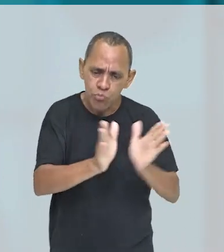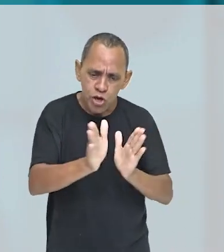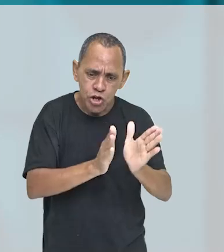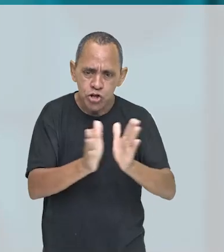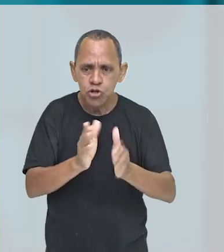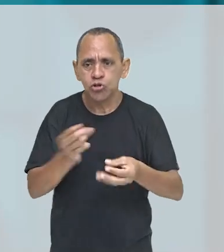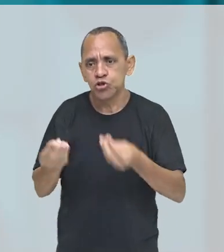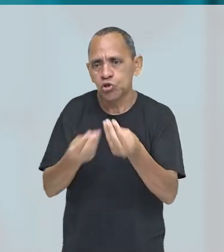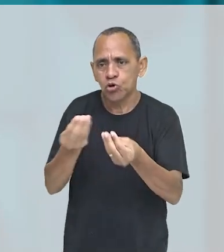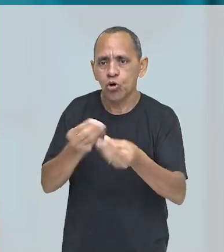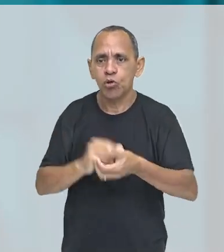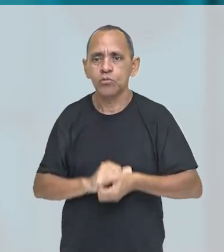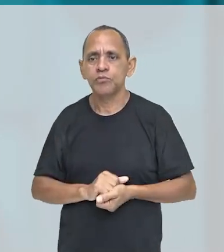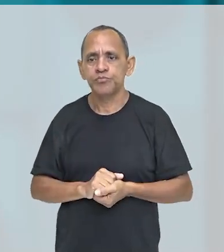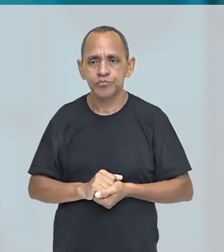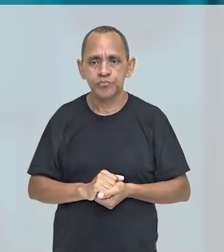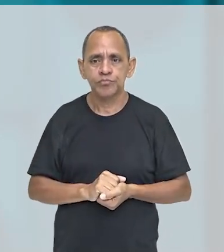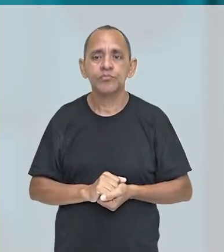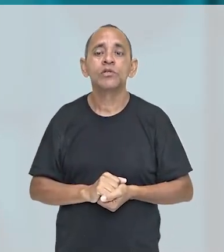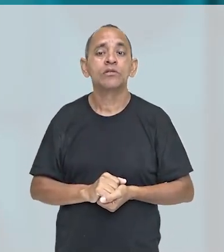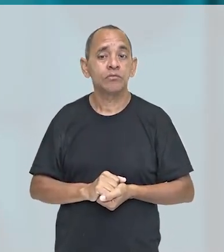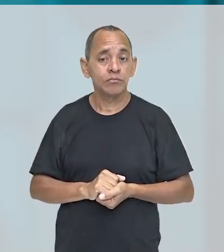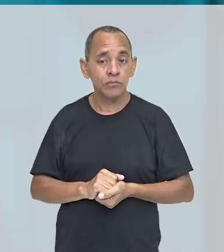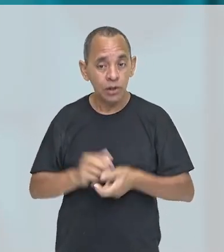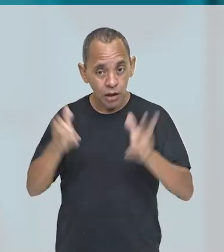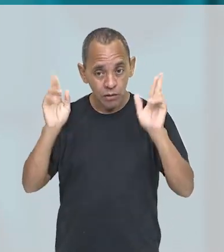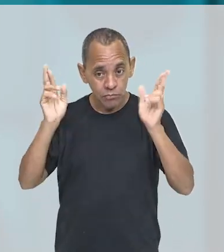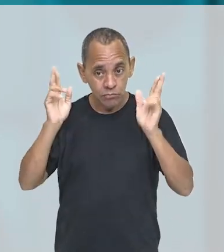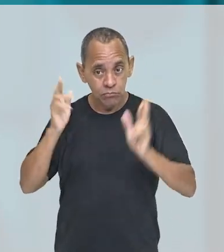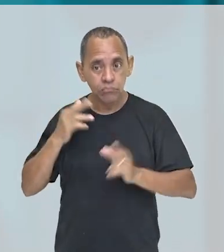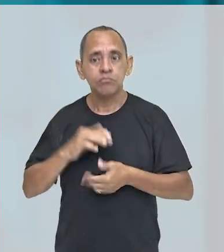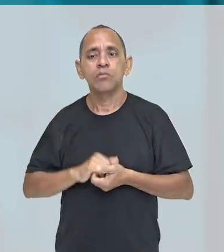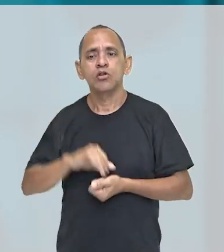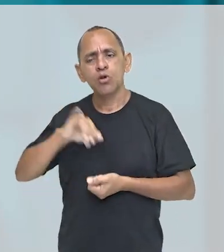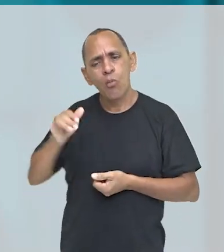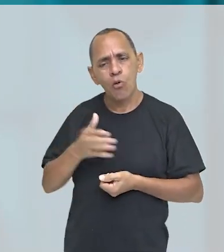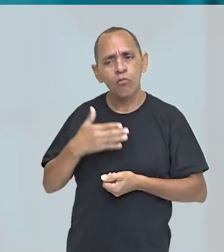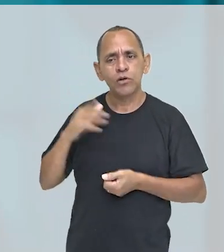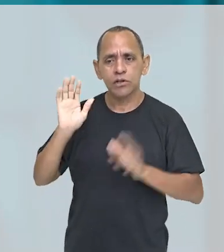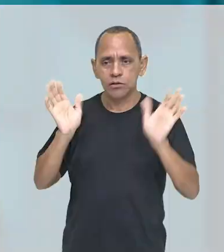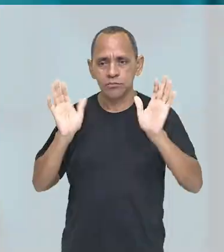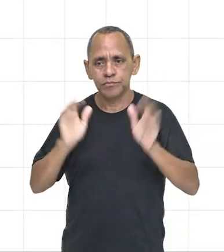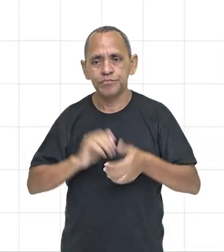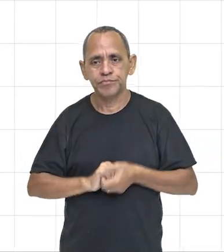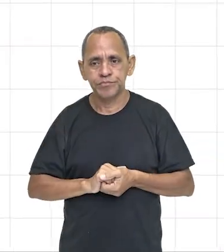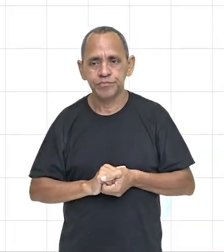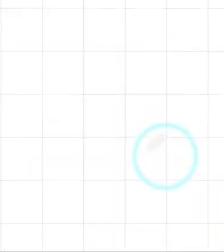condicionais. Gente, eu espero que vocês tenham aproveitado e a gente vai ficando por aqui.